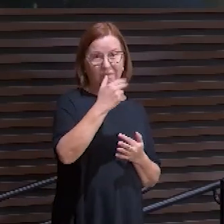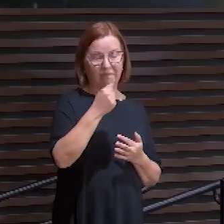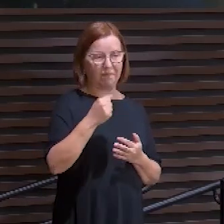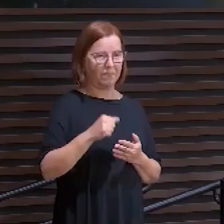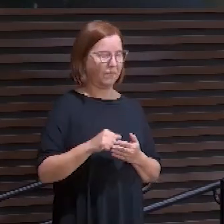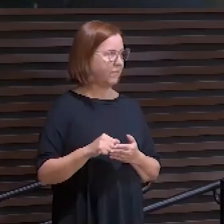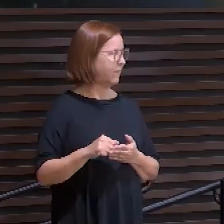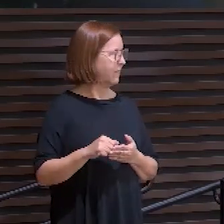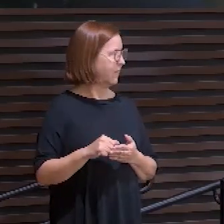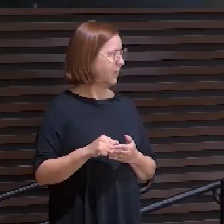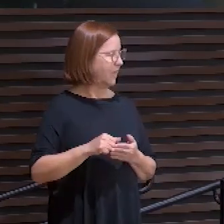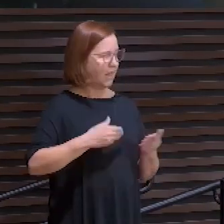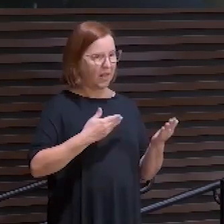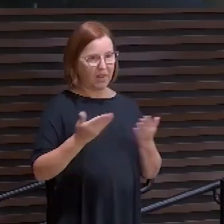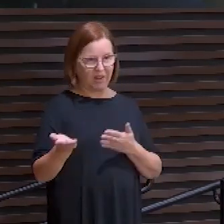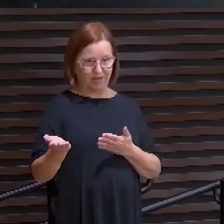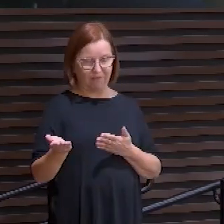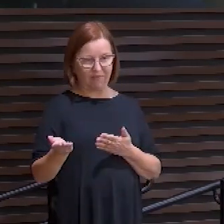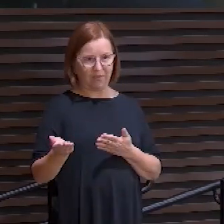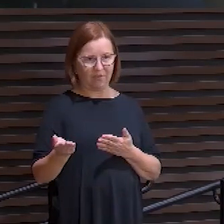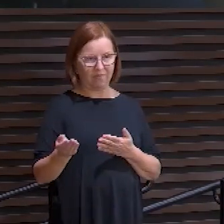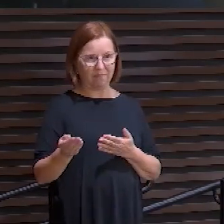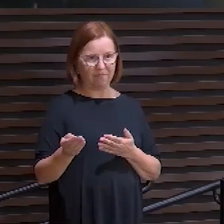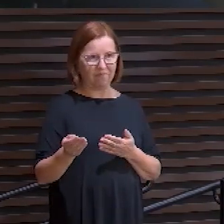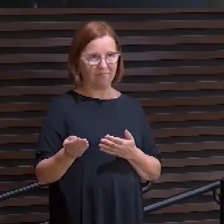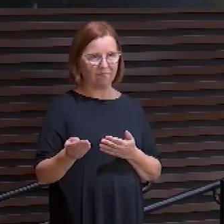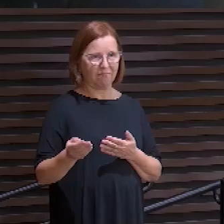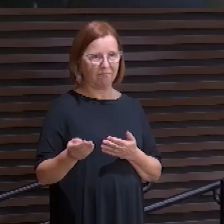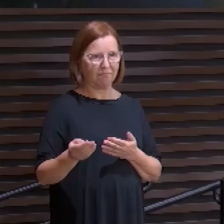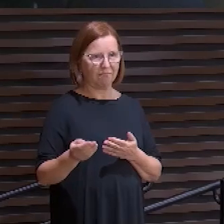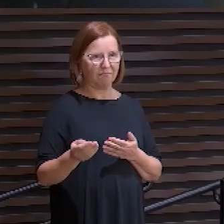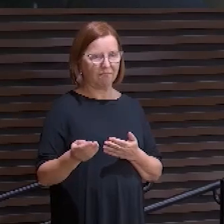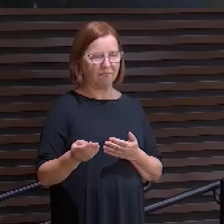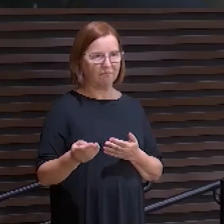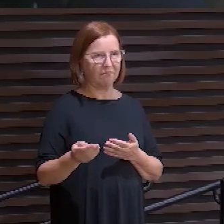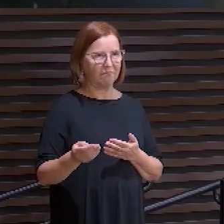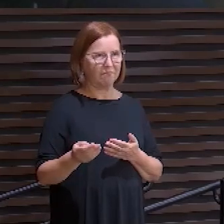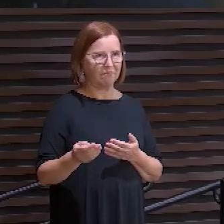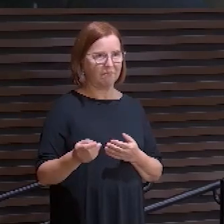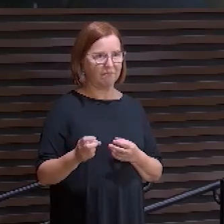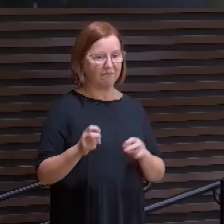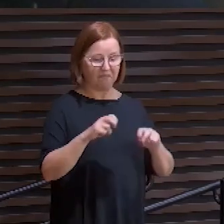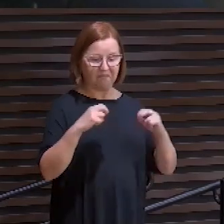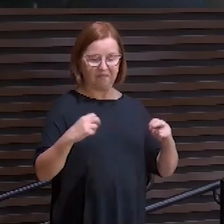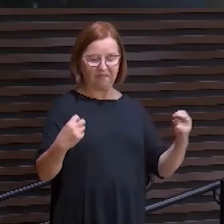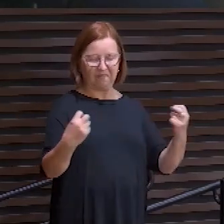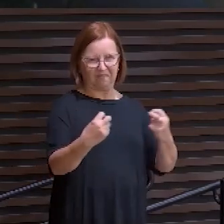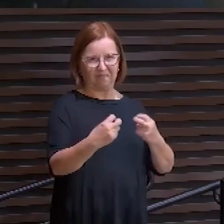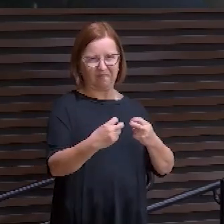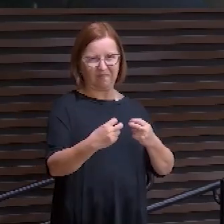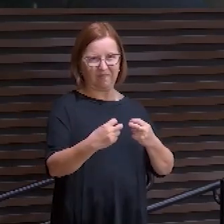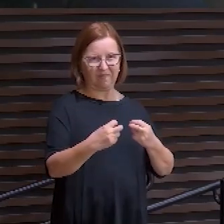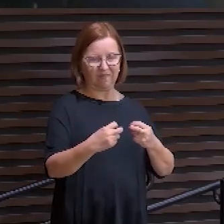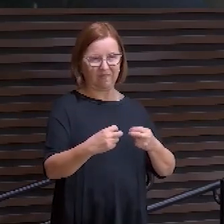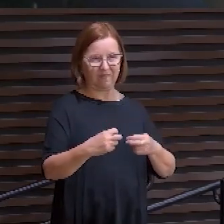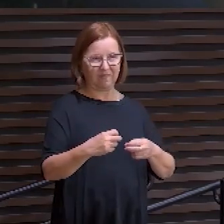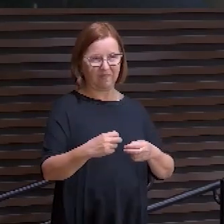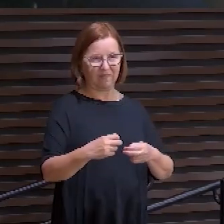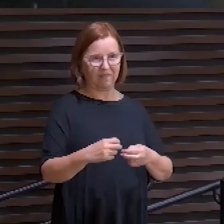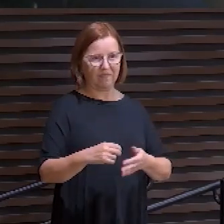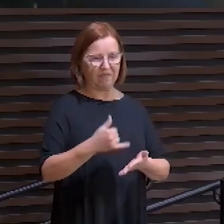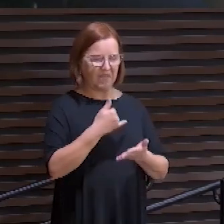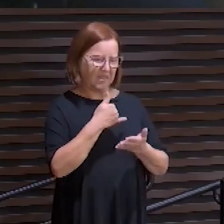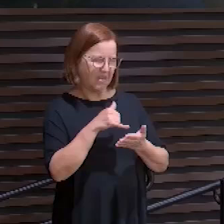conseguiu levá-lo a uma roda, essa roda que hoje foi dita aqui do escarnecedor, onde os vícios